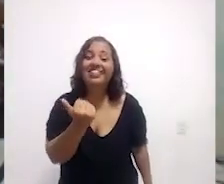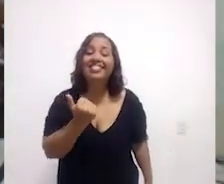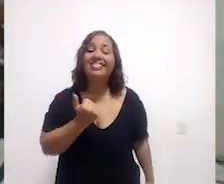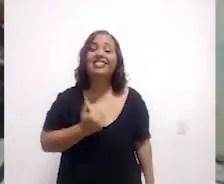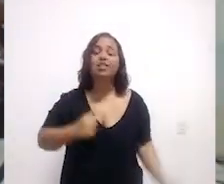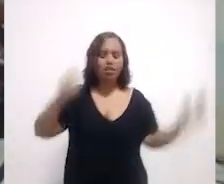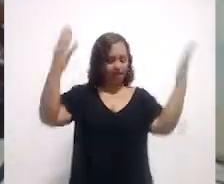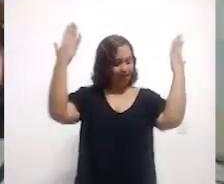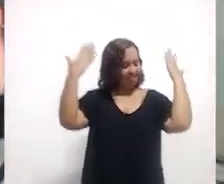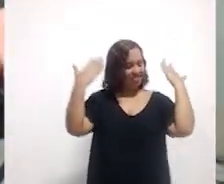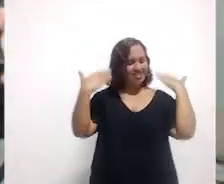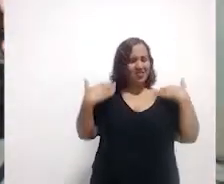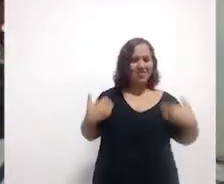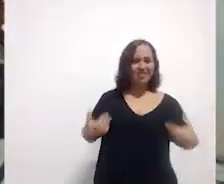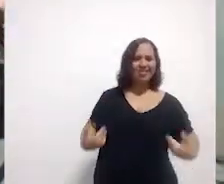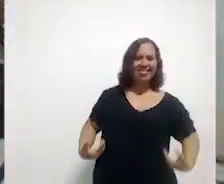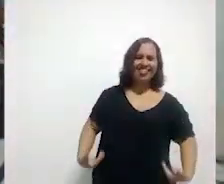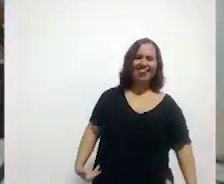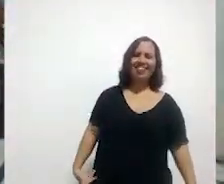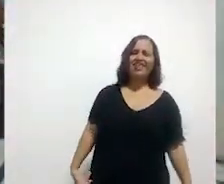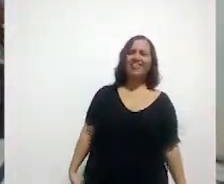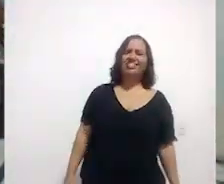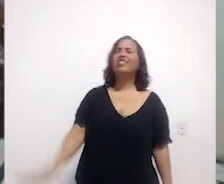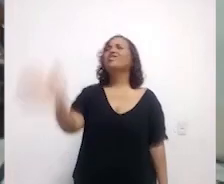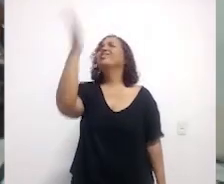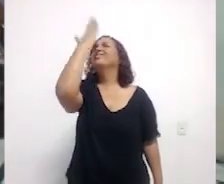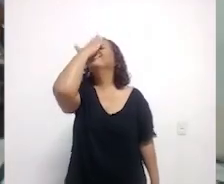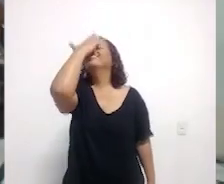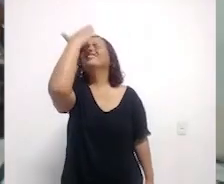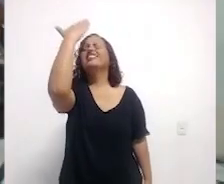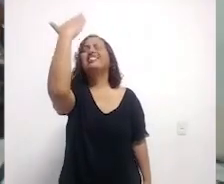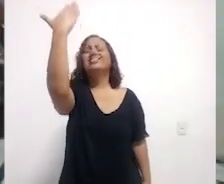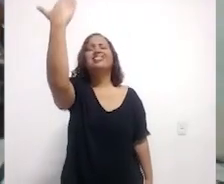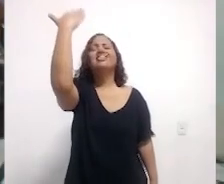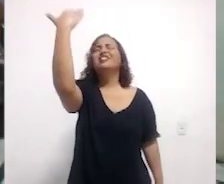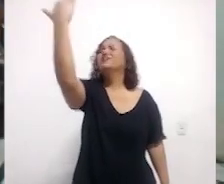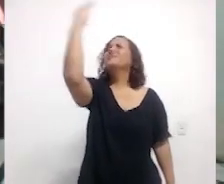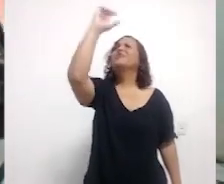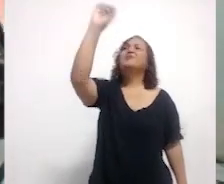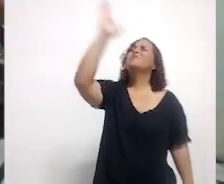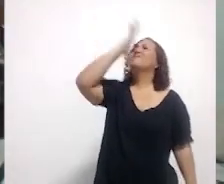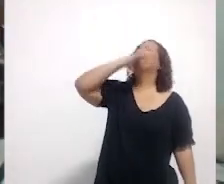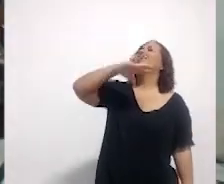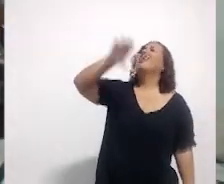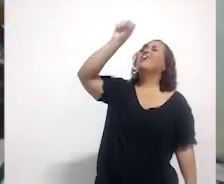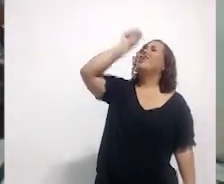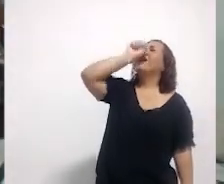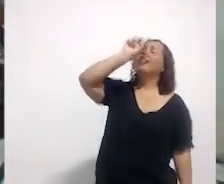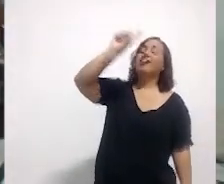Vem, assim como estás diante do